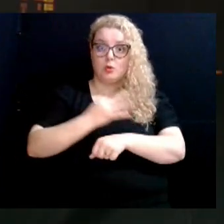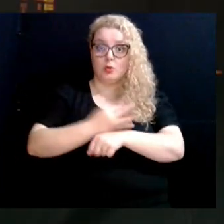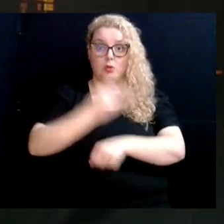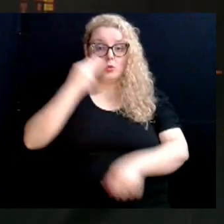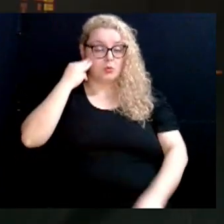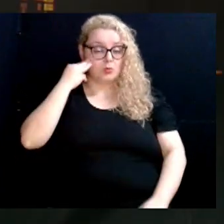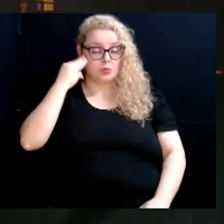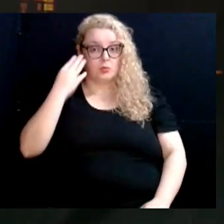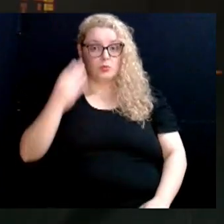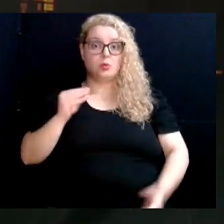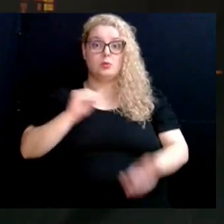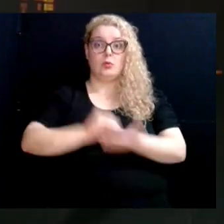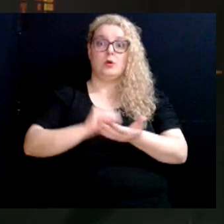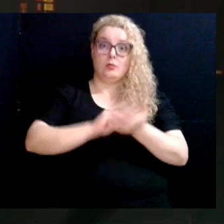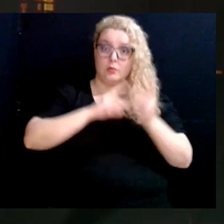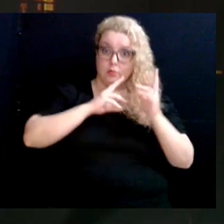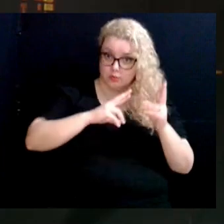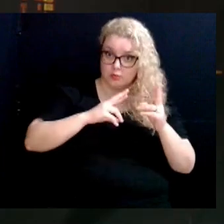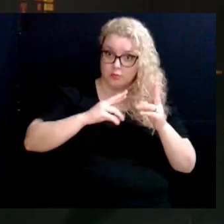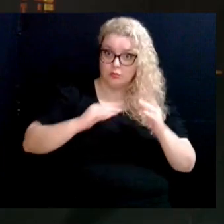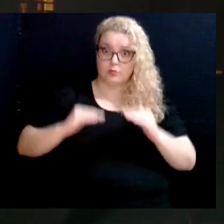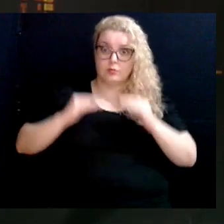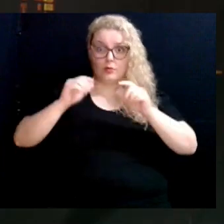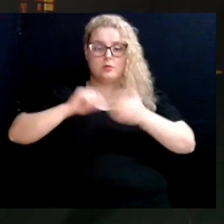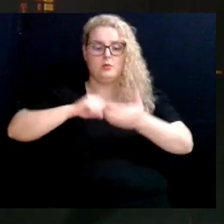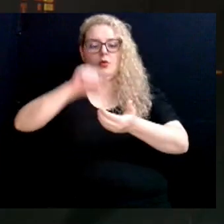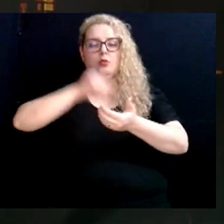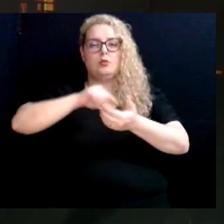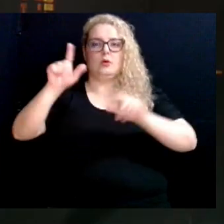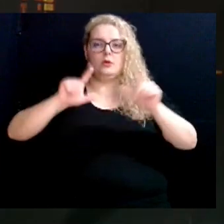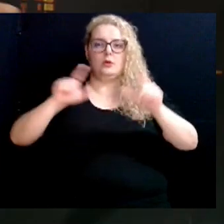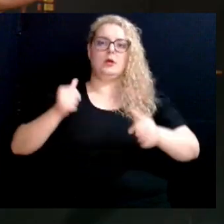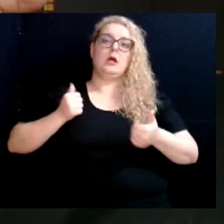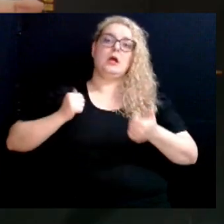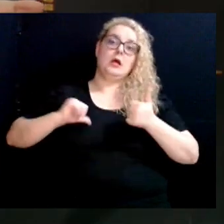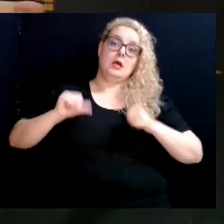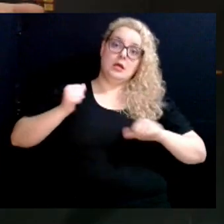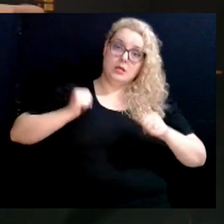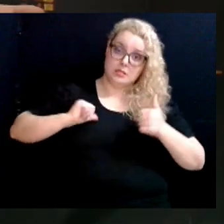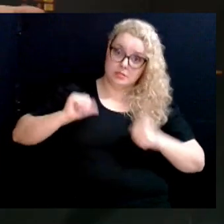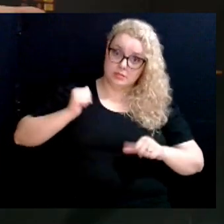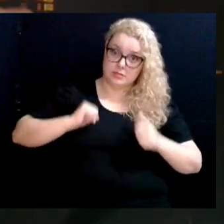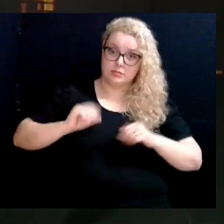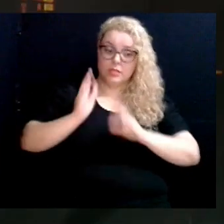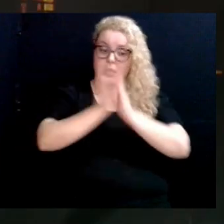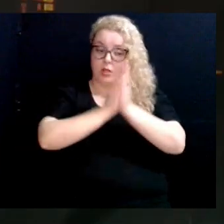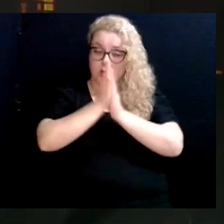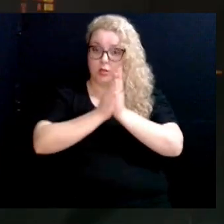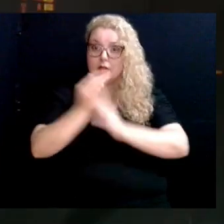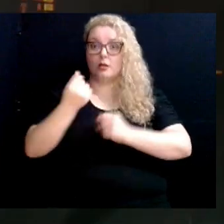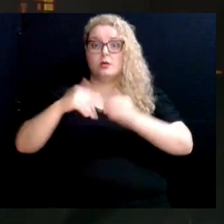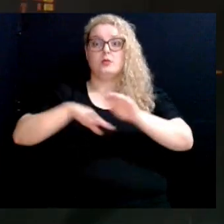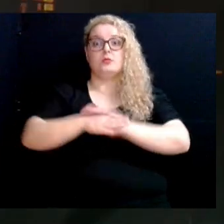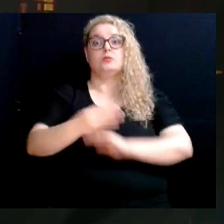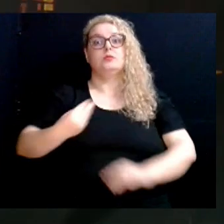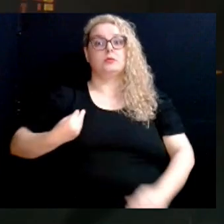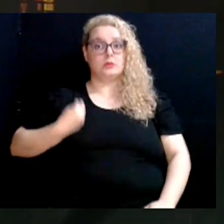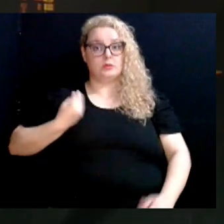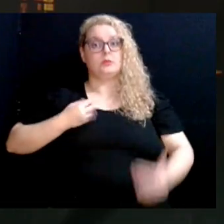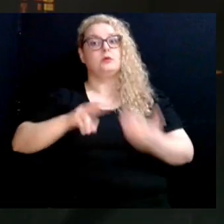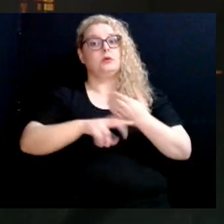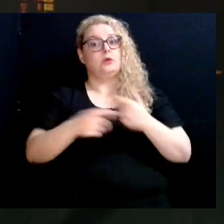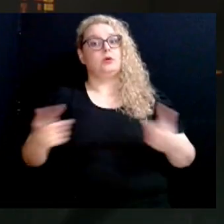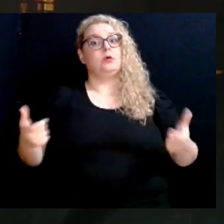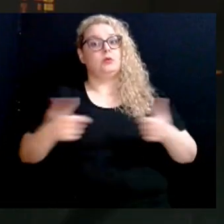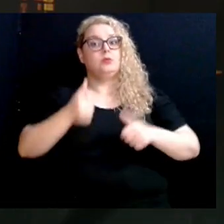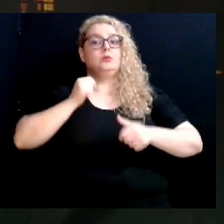a falta de sono, o excesso de telas, a ansiedade e até alguns hábitos de vida podem reduzir o